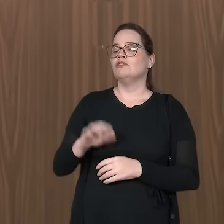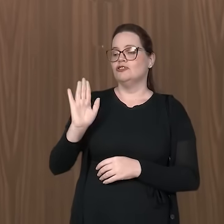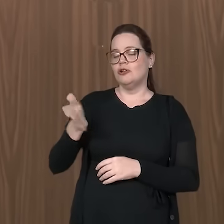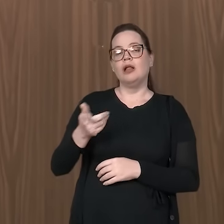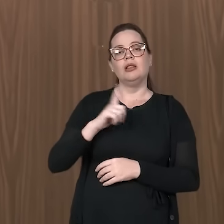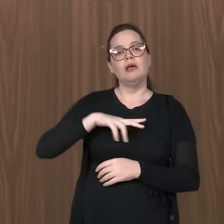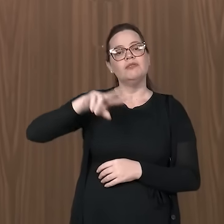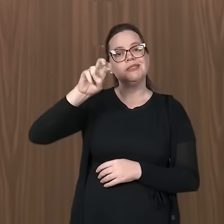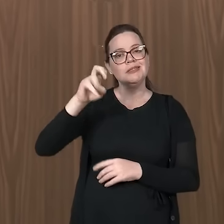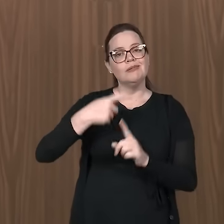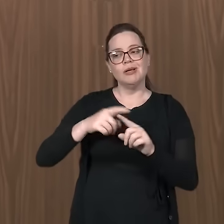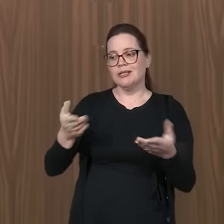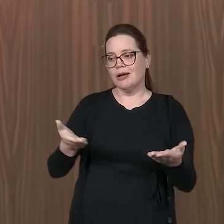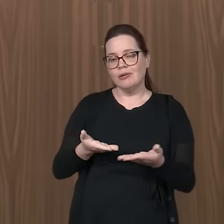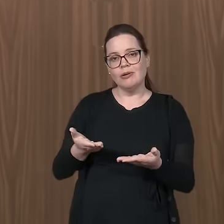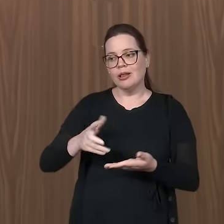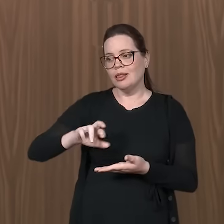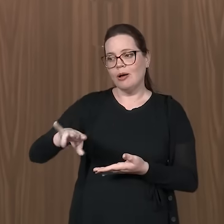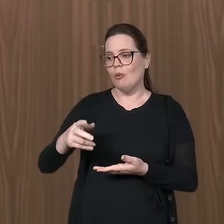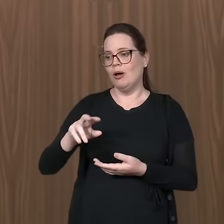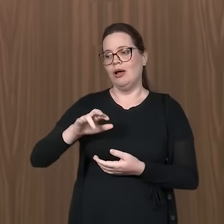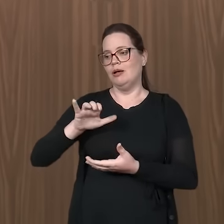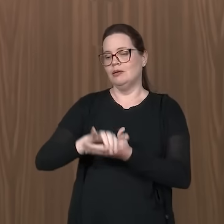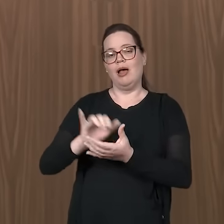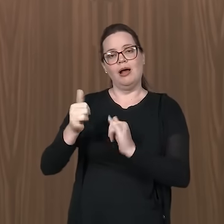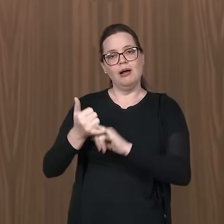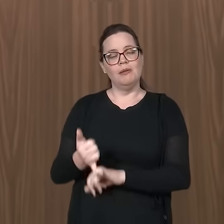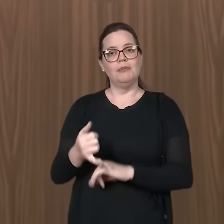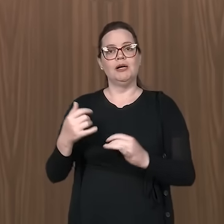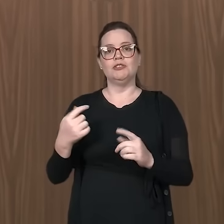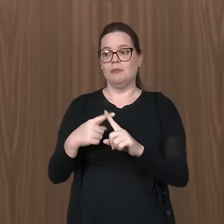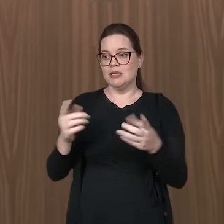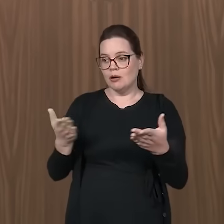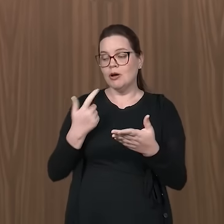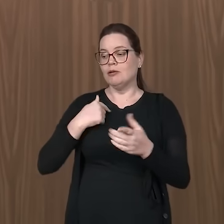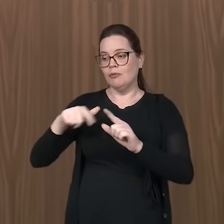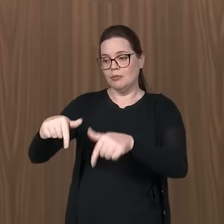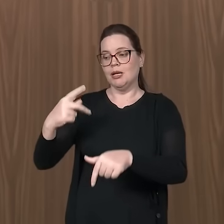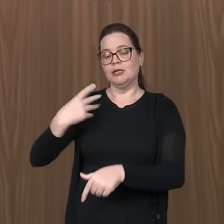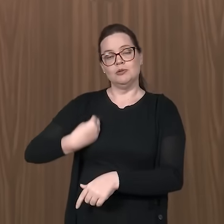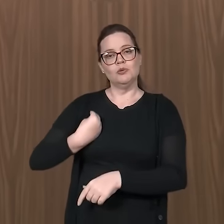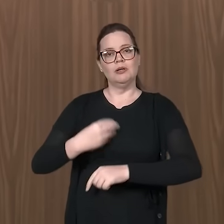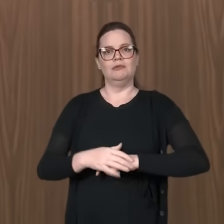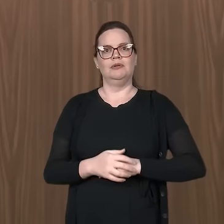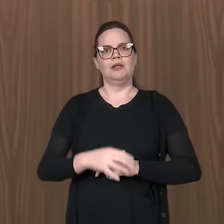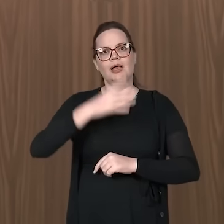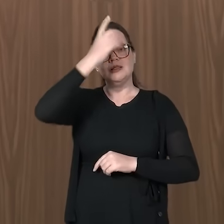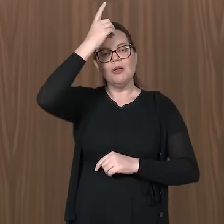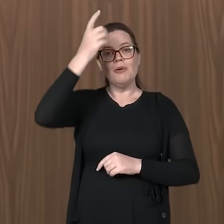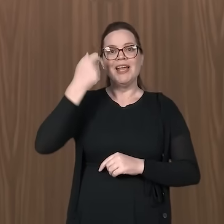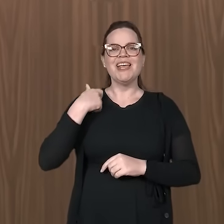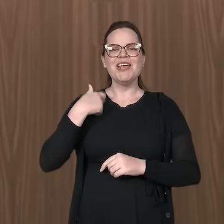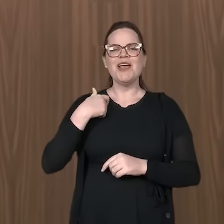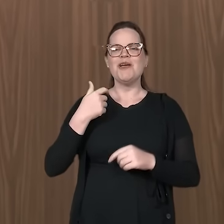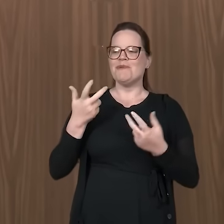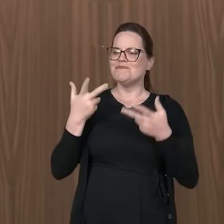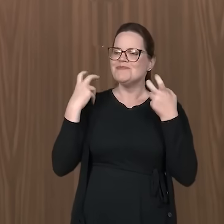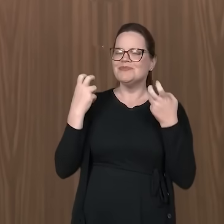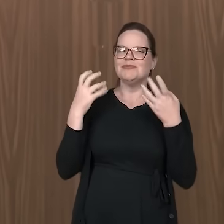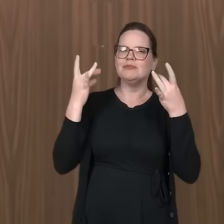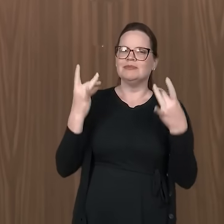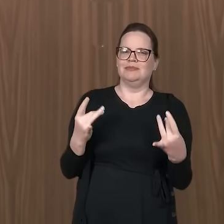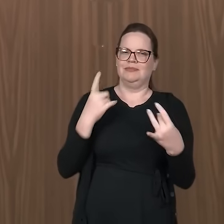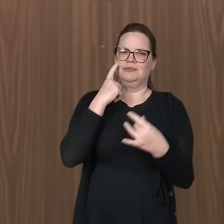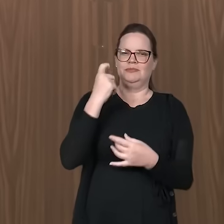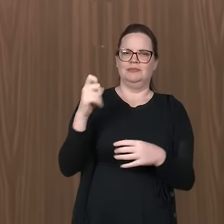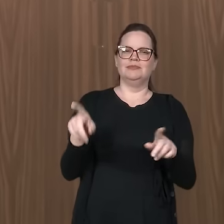desta operação o Senhor iria operar na vida dela, mas não somente na vida dela. Eu vejo um detalhe bastante